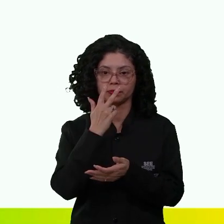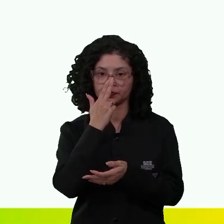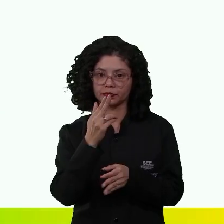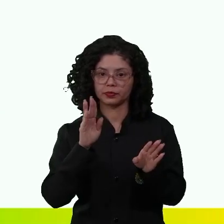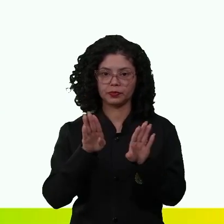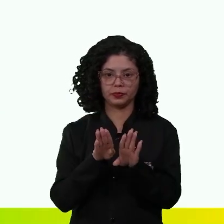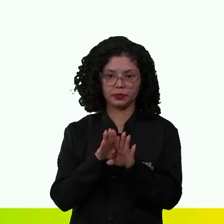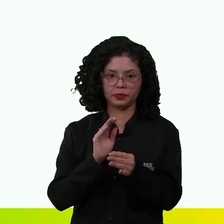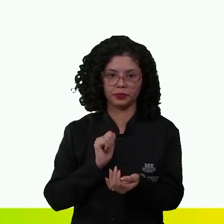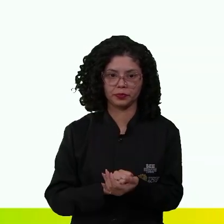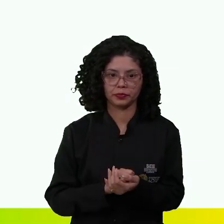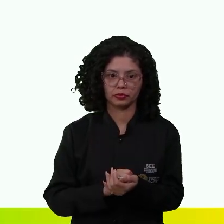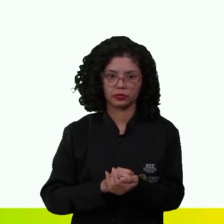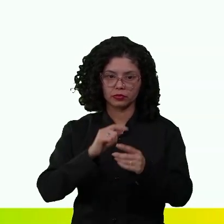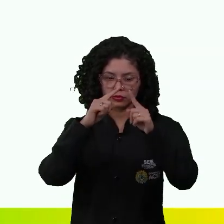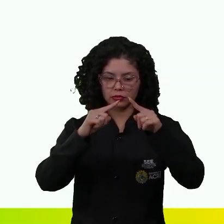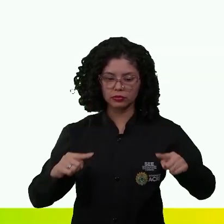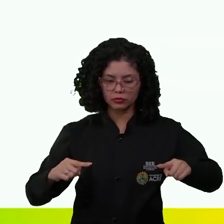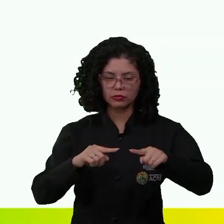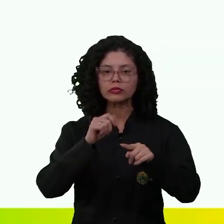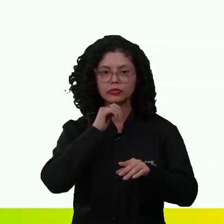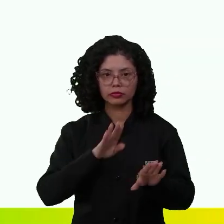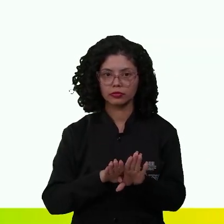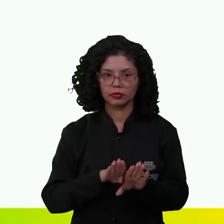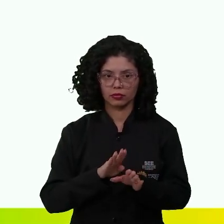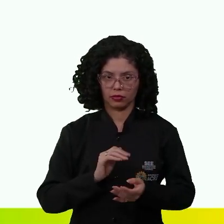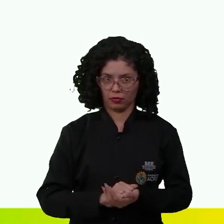semelhança de triângulos.